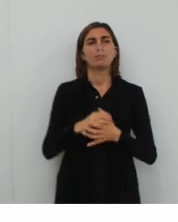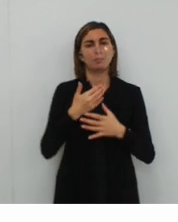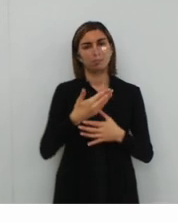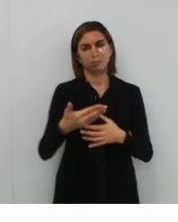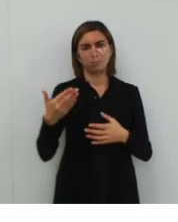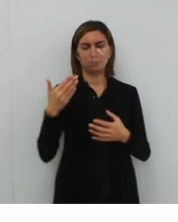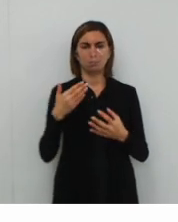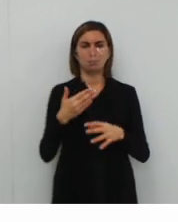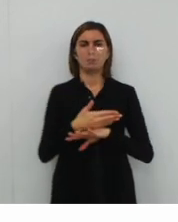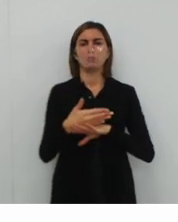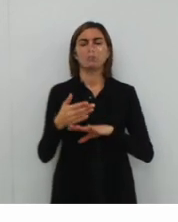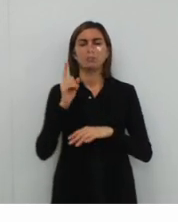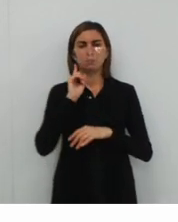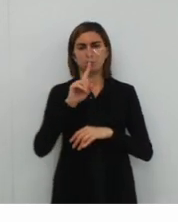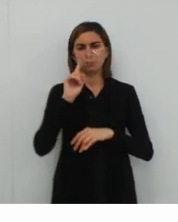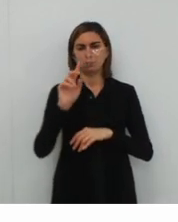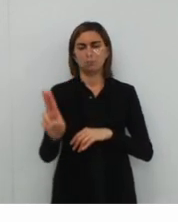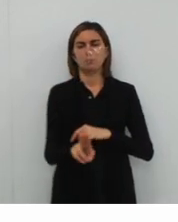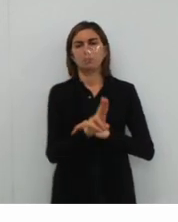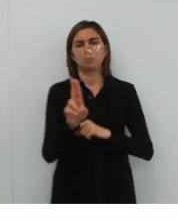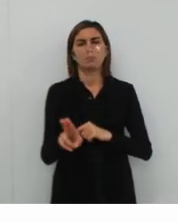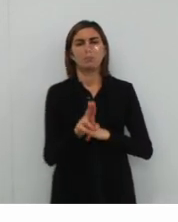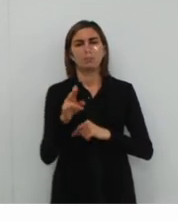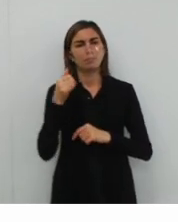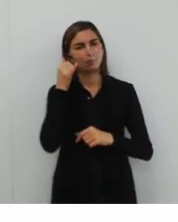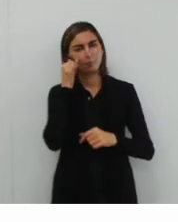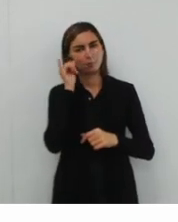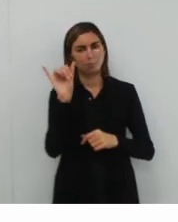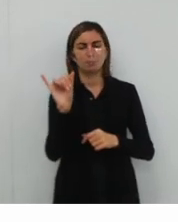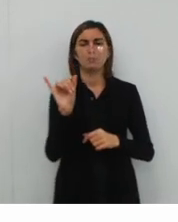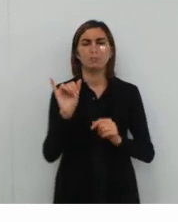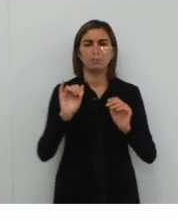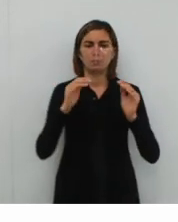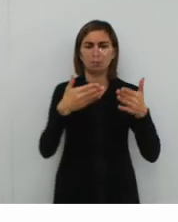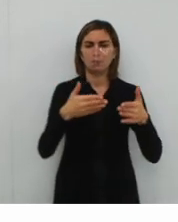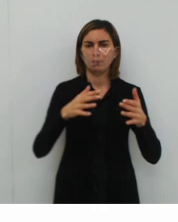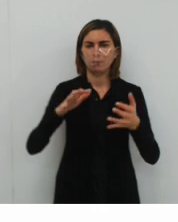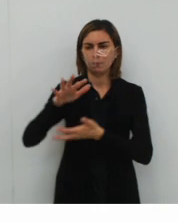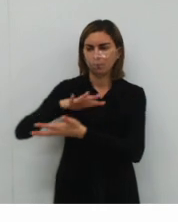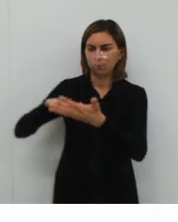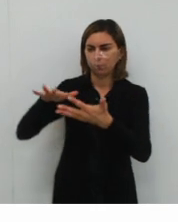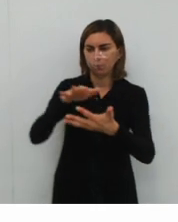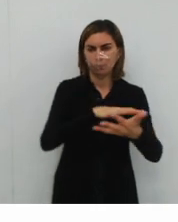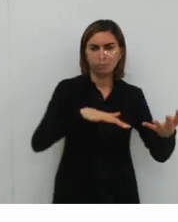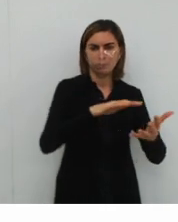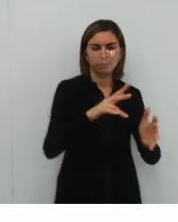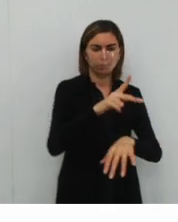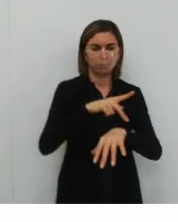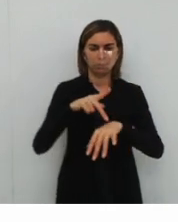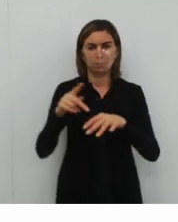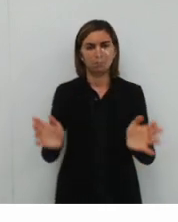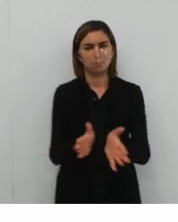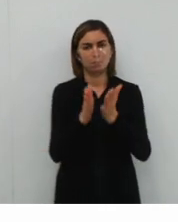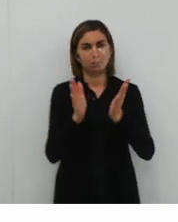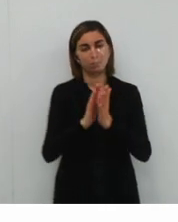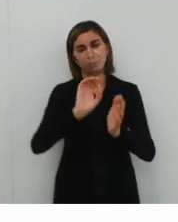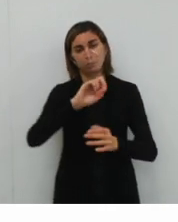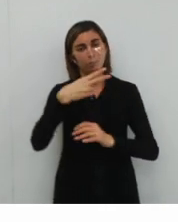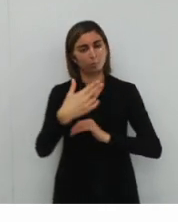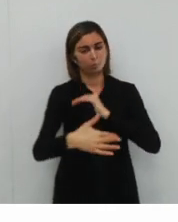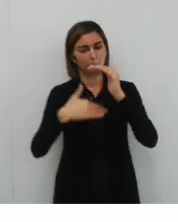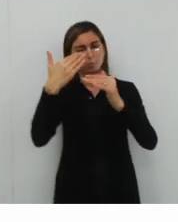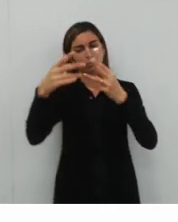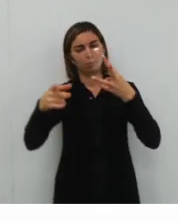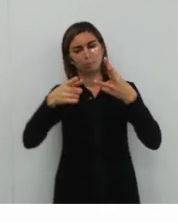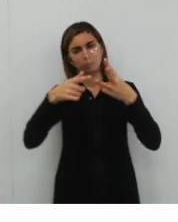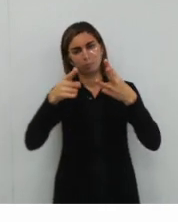uma maneira que os Estados Unidos utilizou para evitar focos de revolta nos países pobres ou em desenvolvimento, né,